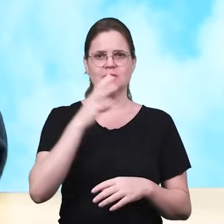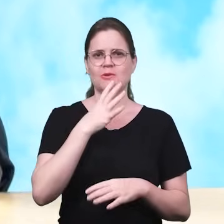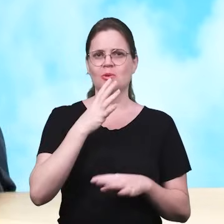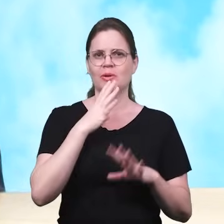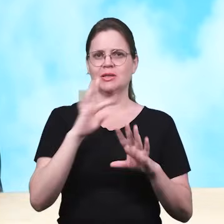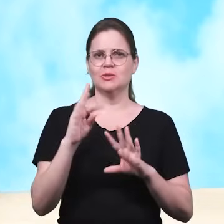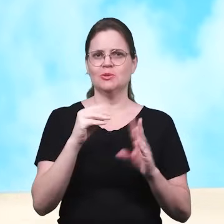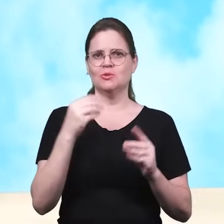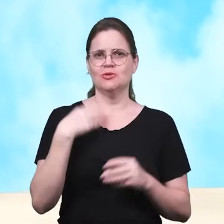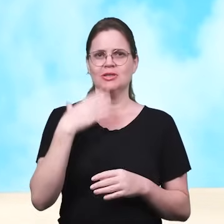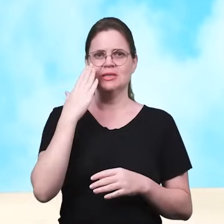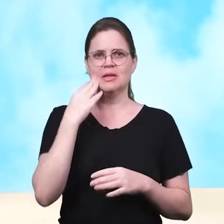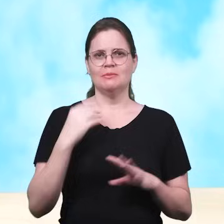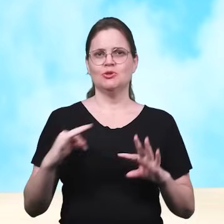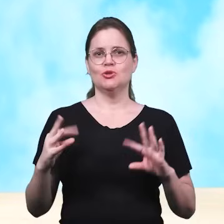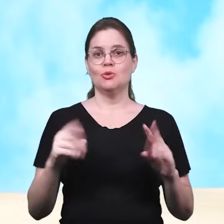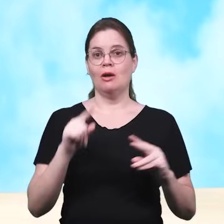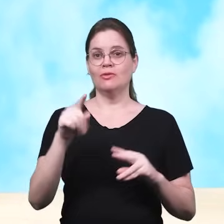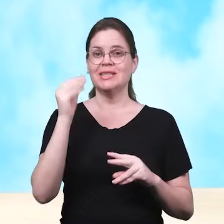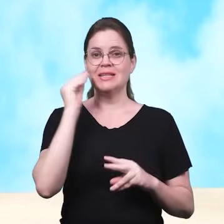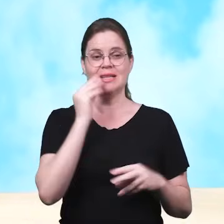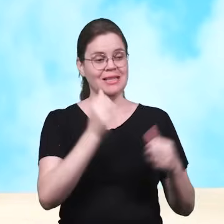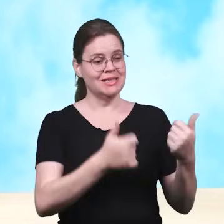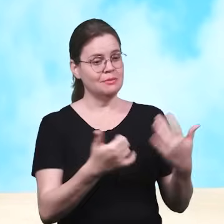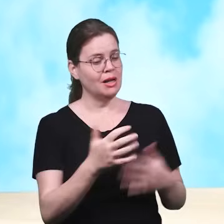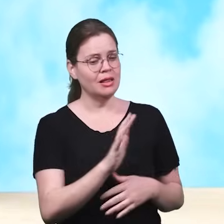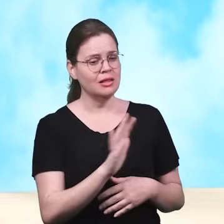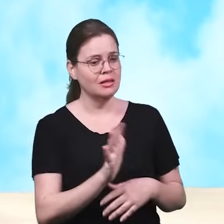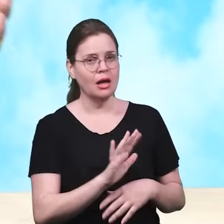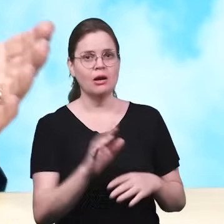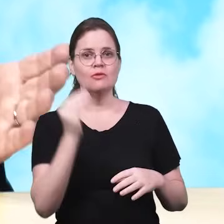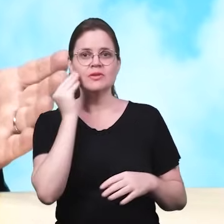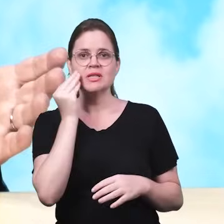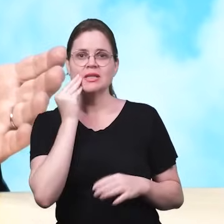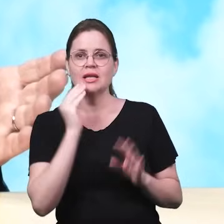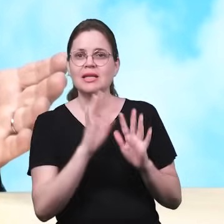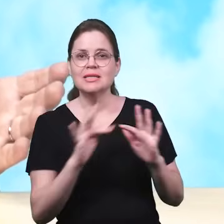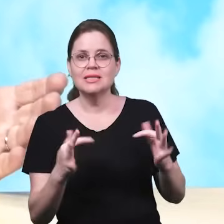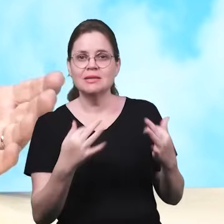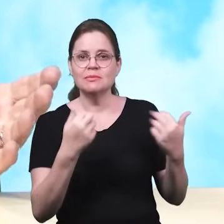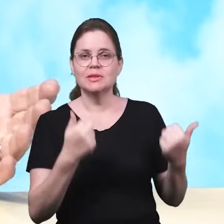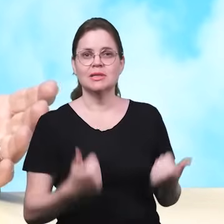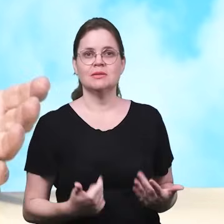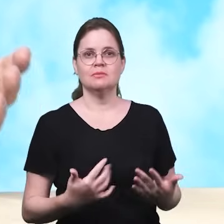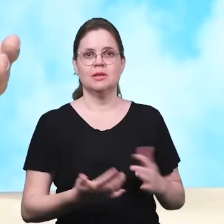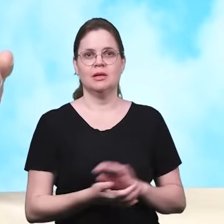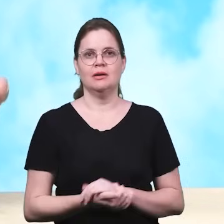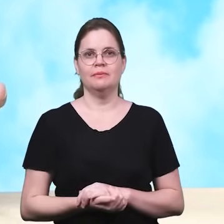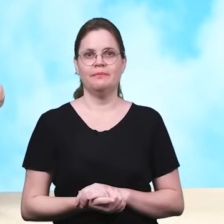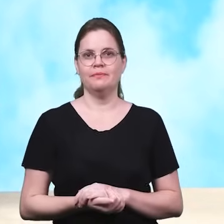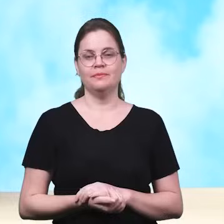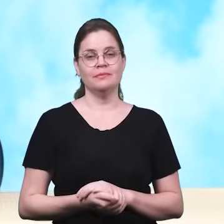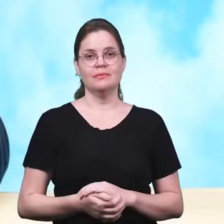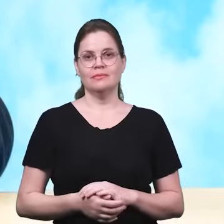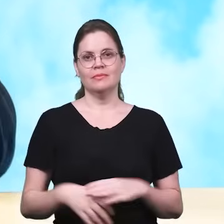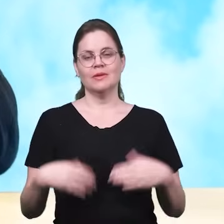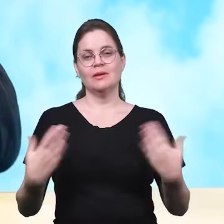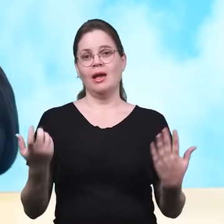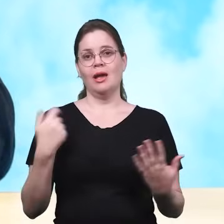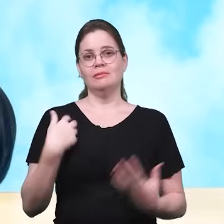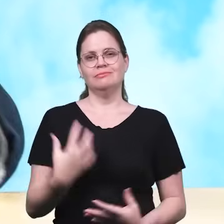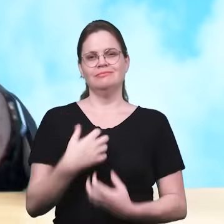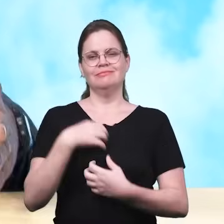tudo de sabedoria humana, e você quer explicar uma simplicidade. Você se alimentou de uma